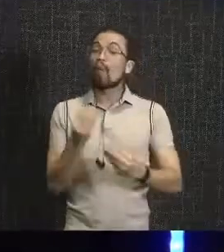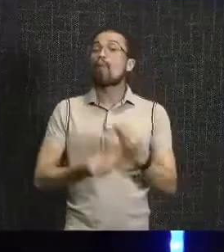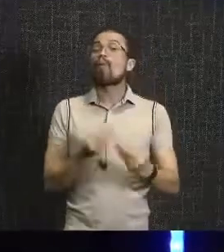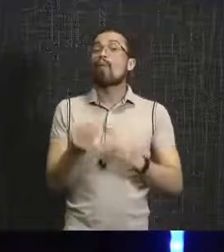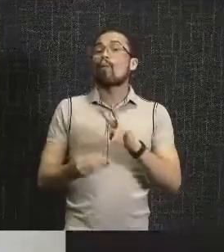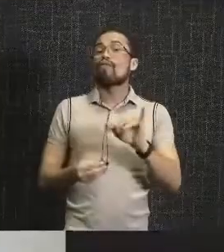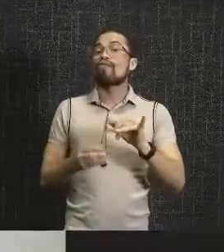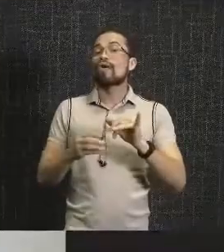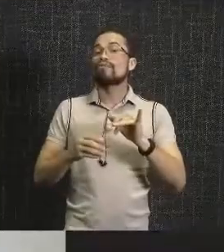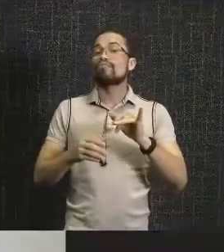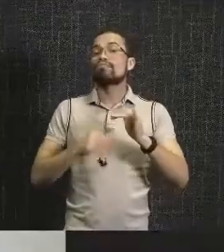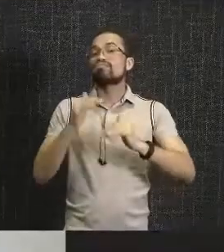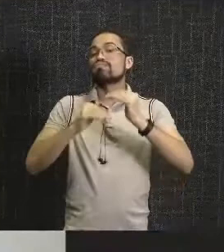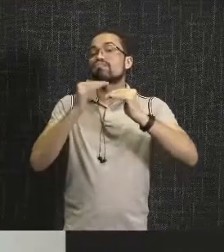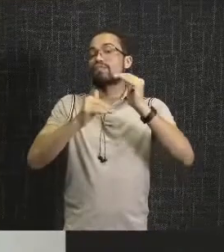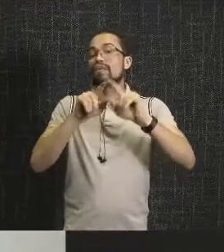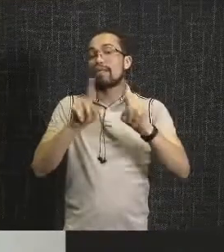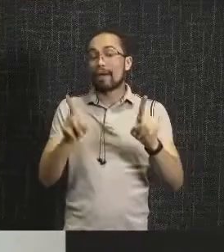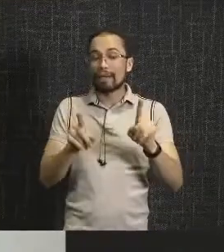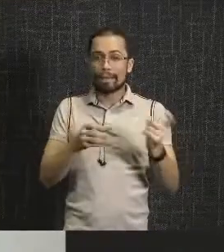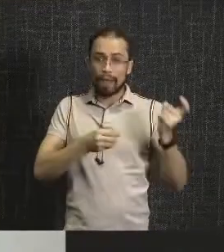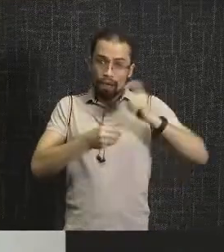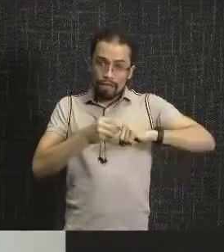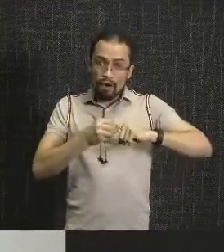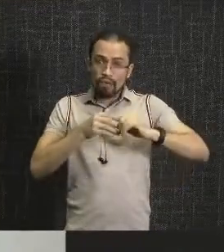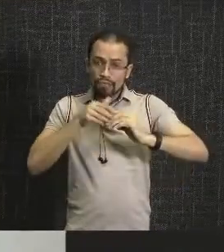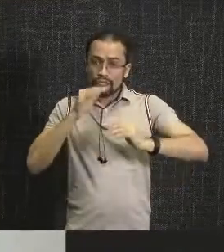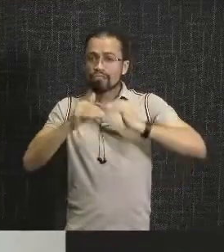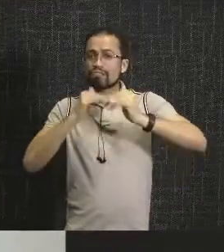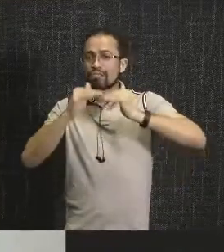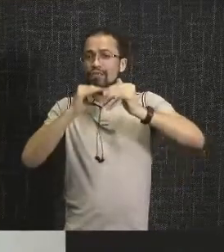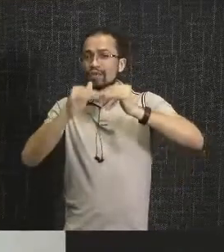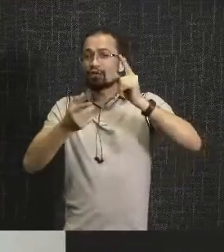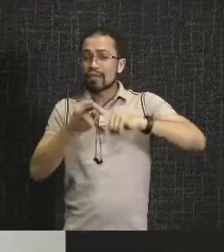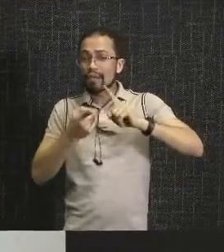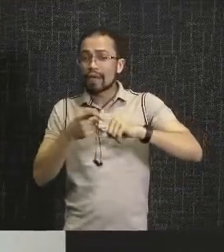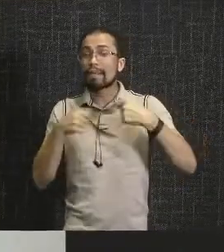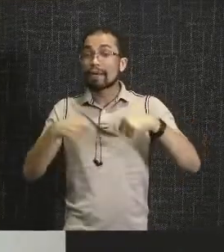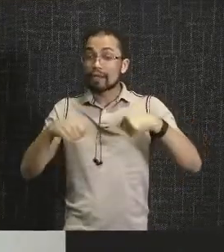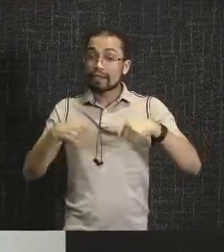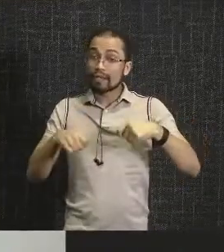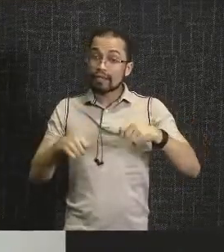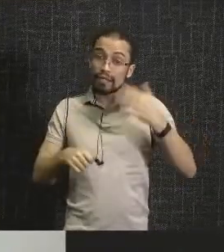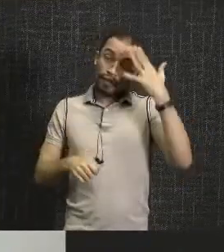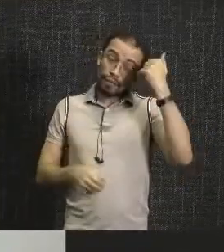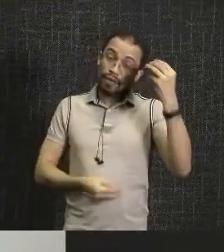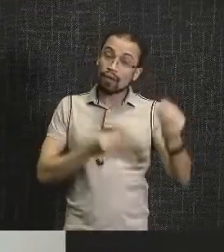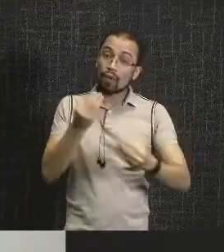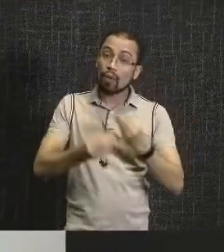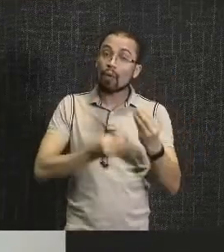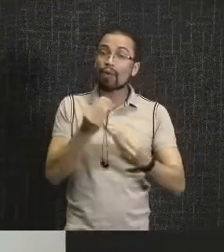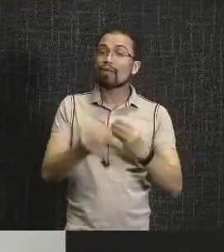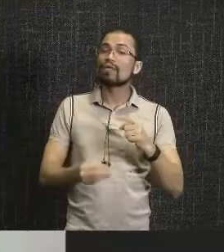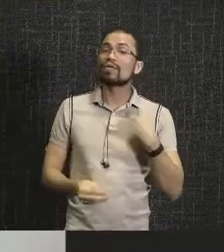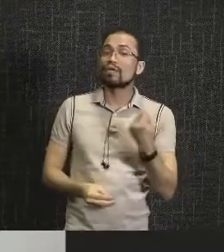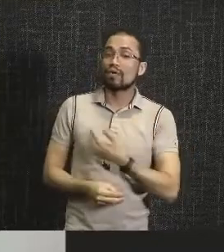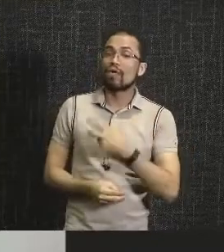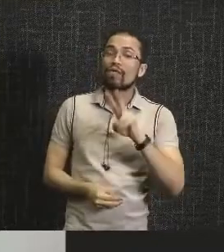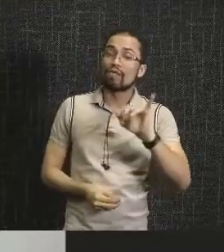Essa recuperação tem um pouco a ver também com como a gente vai fazer o desfecho